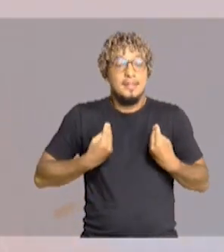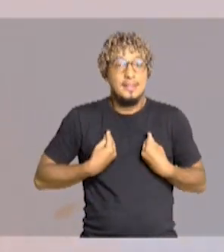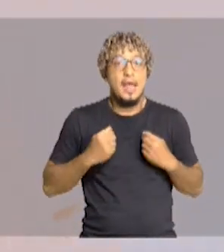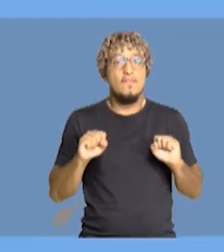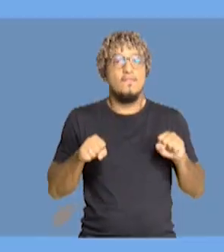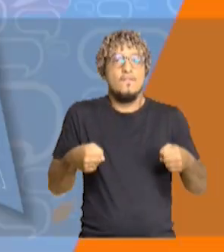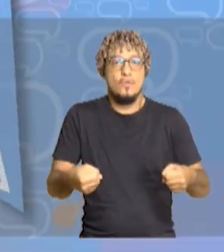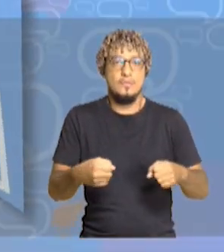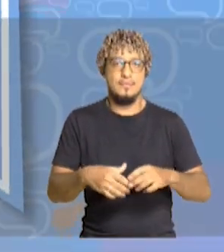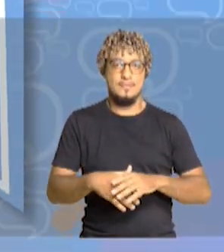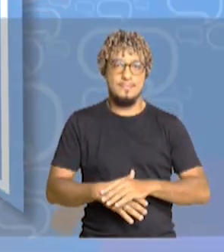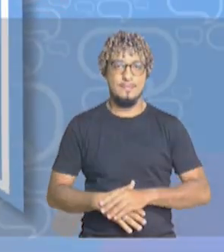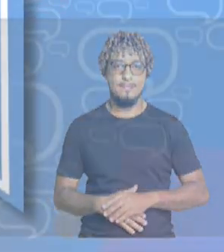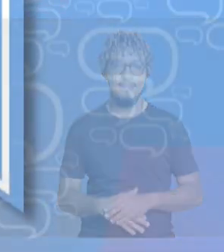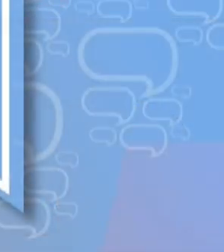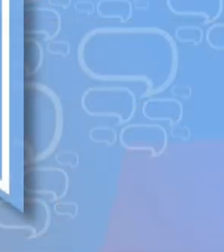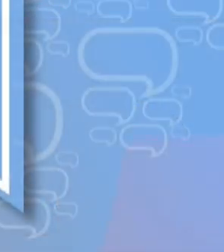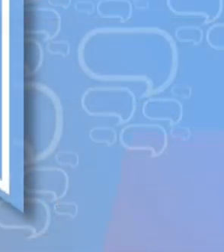articulações